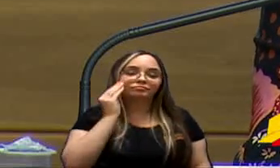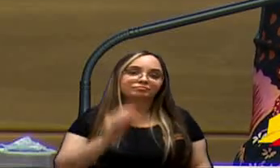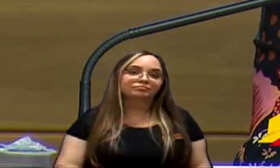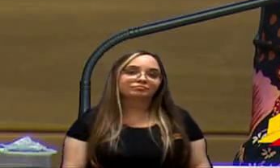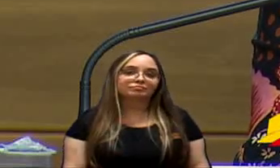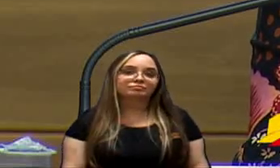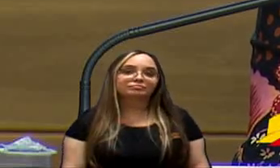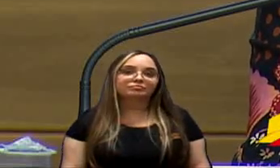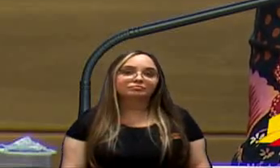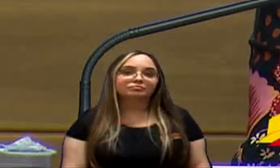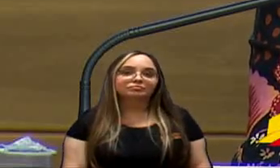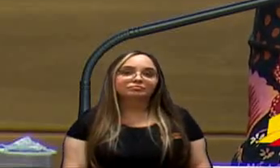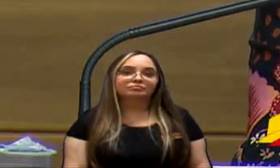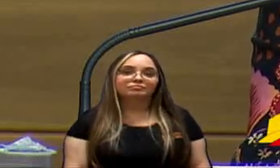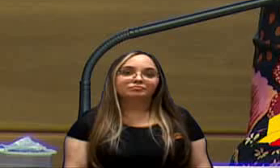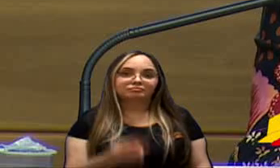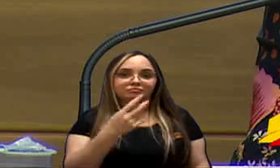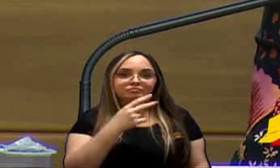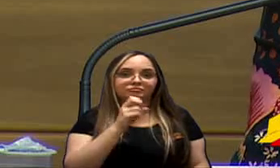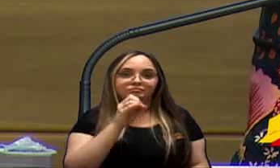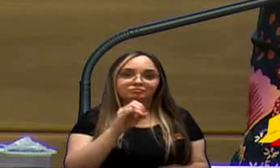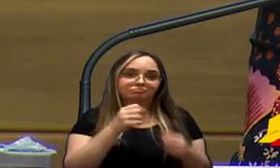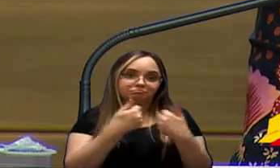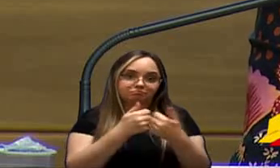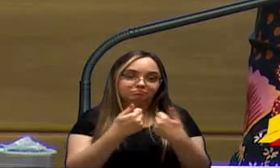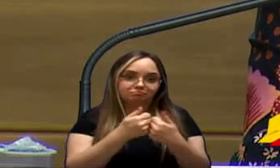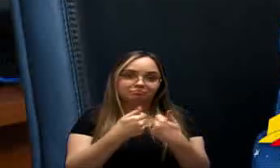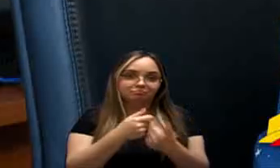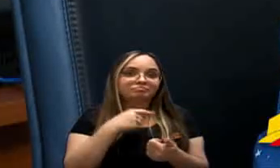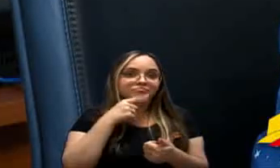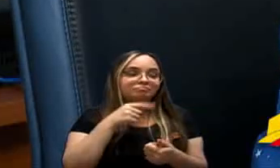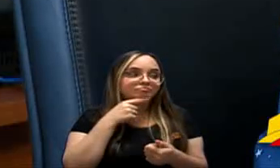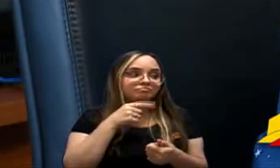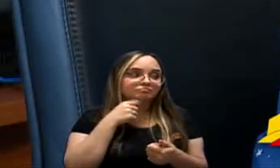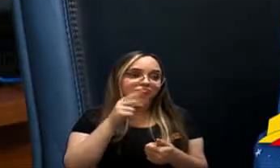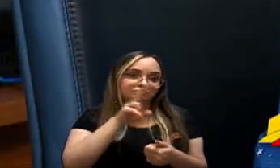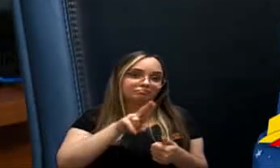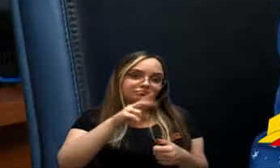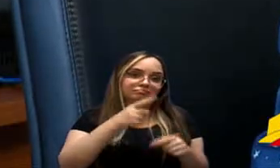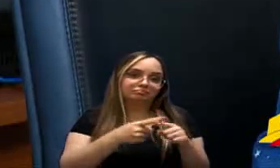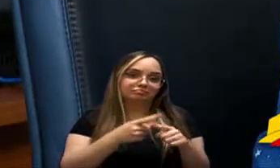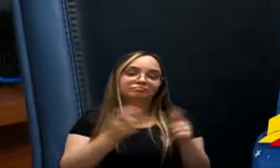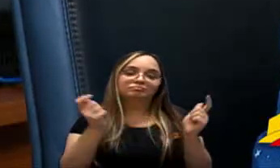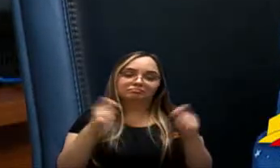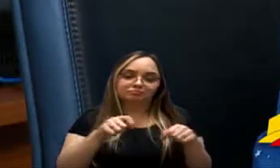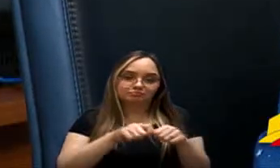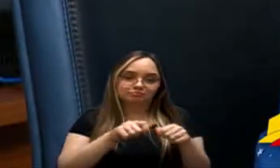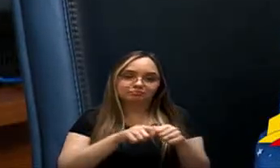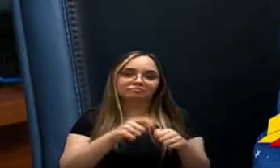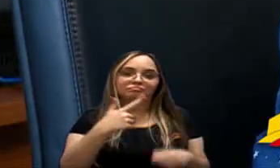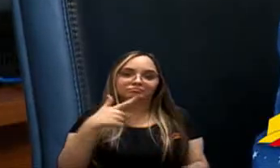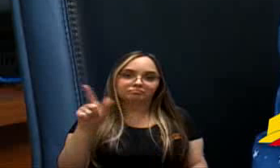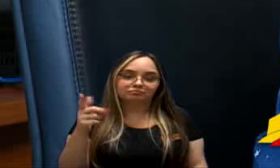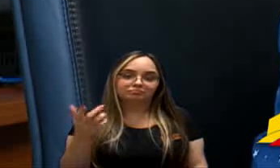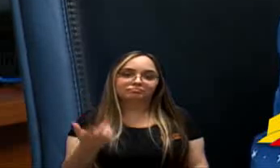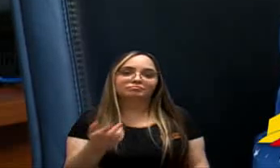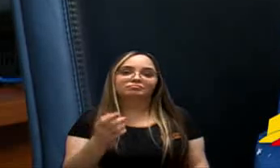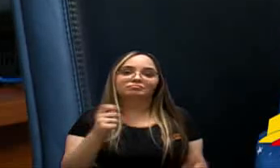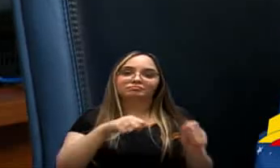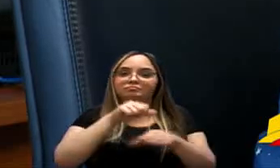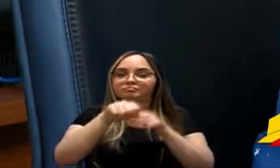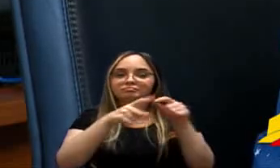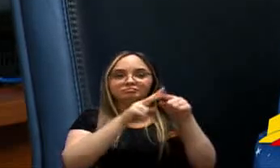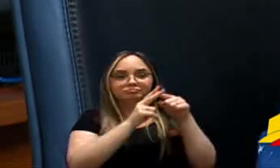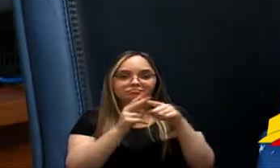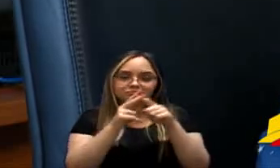comunicação. Se o ônibus não tiver mais possibilidade de utilização, que se faça outro. Restaura ou me